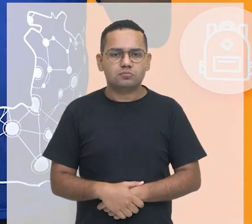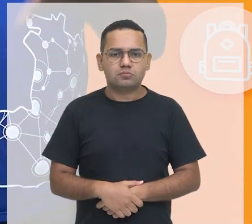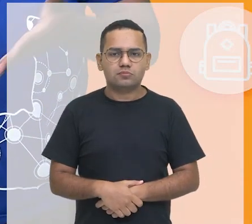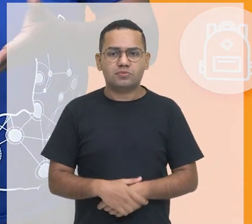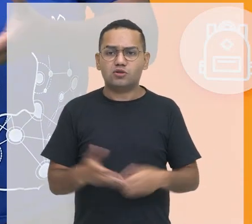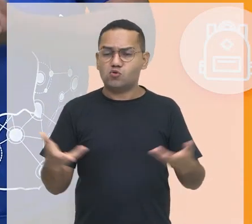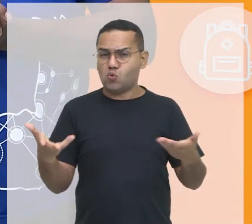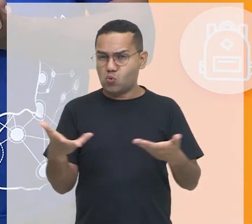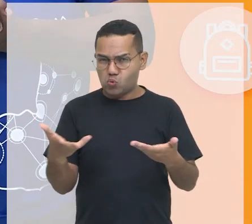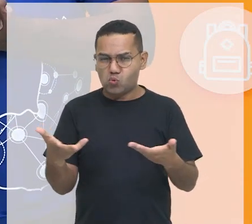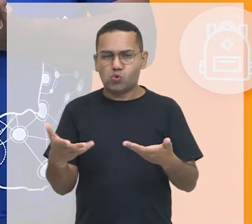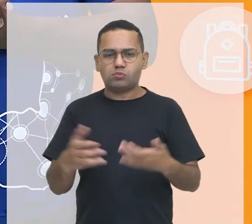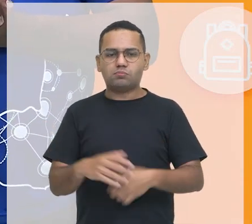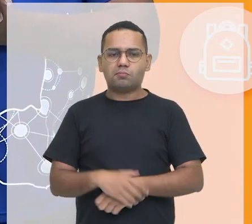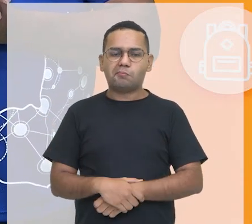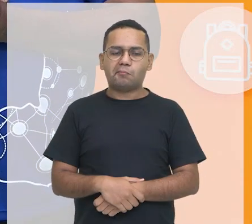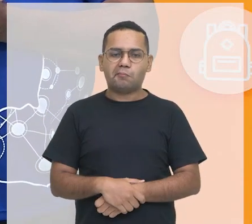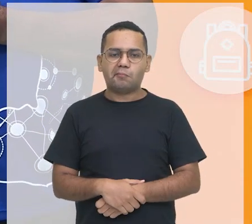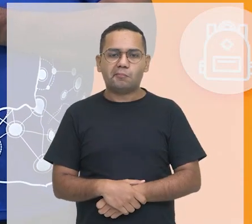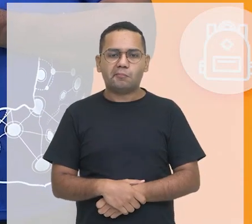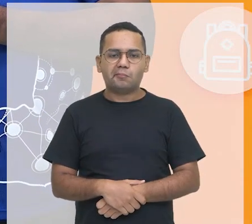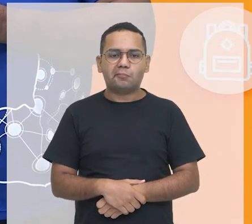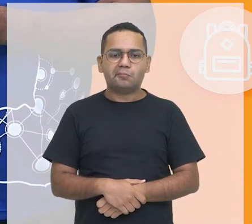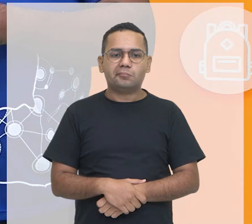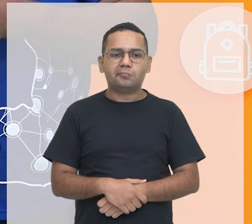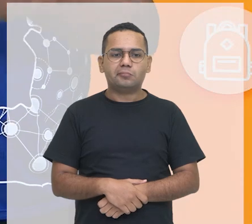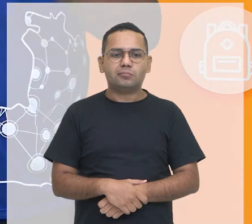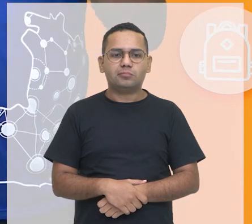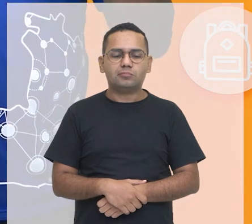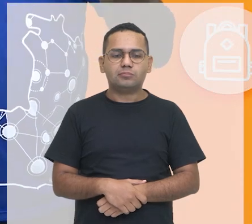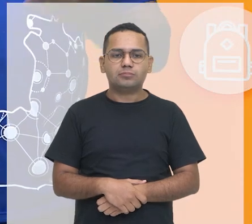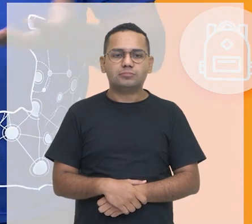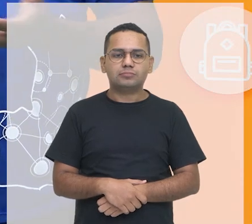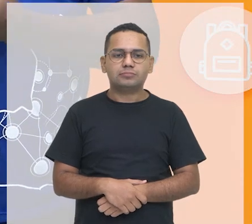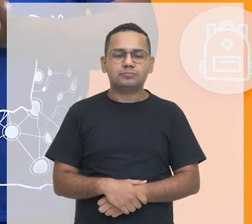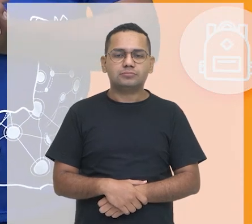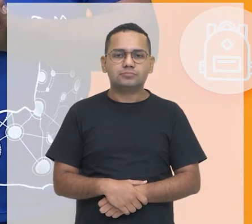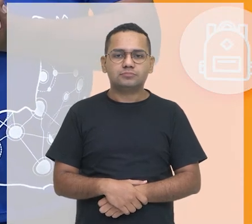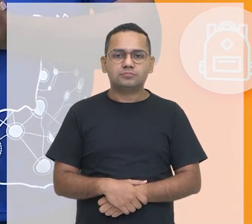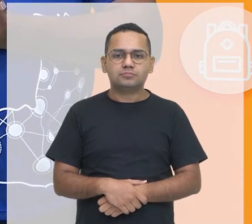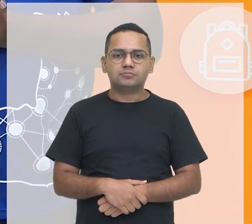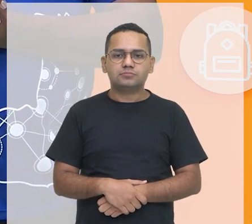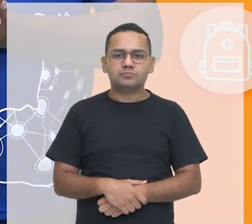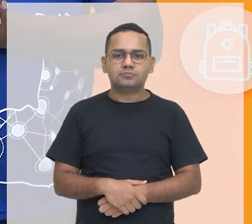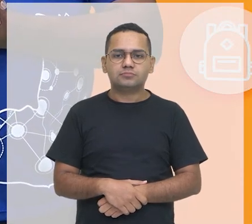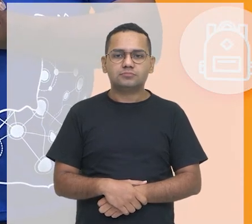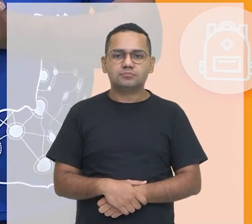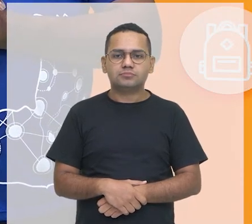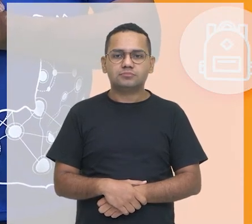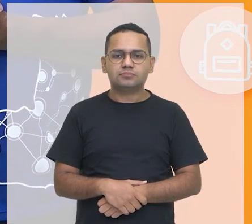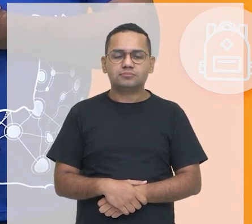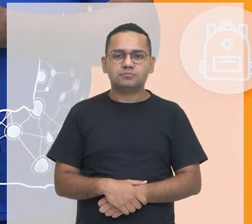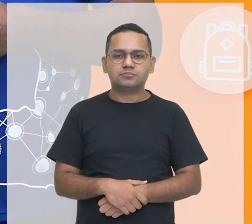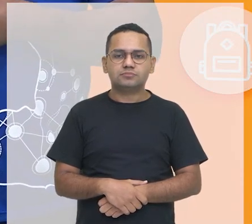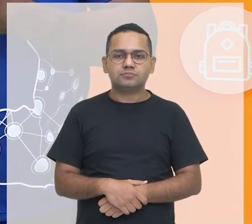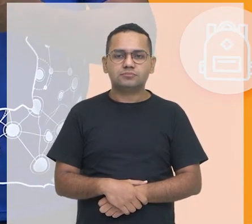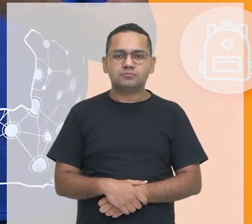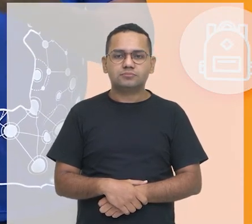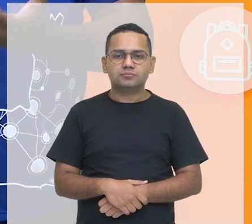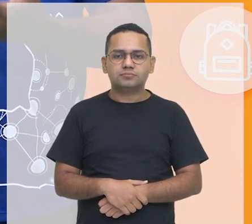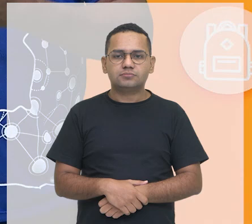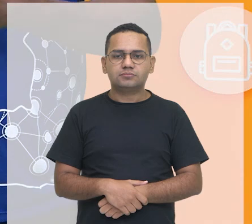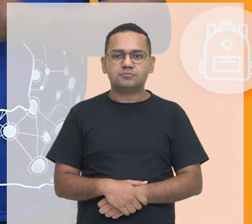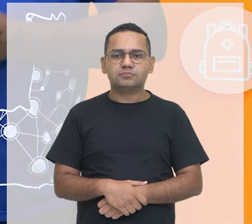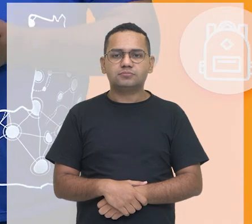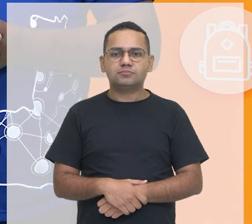contemporâneos, estão muito atuais. Então nós temos, só para a gente aqui lembrar, os movimentos que foram criados pelos